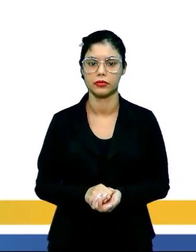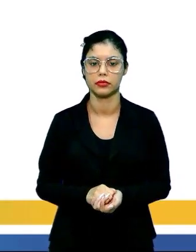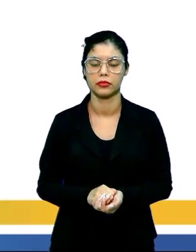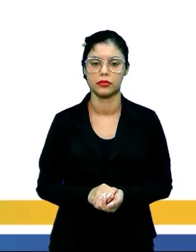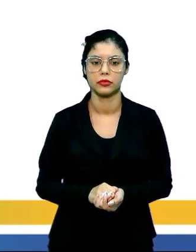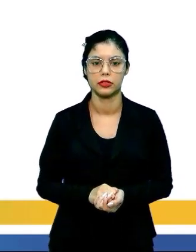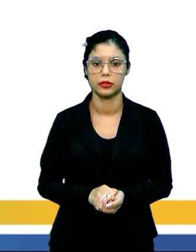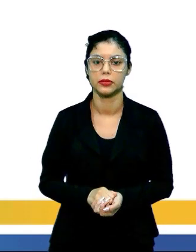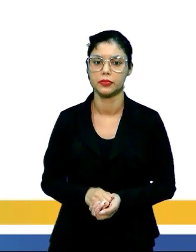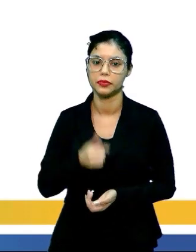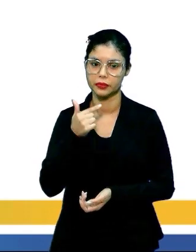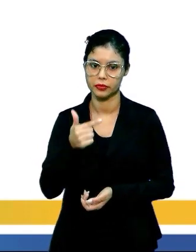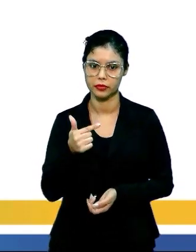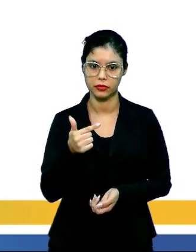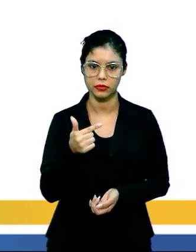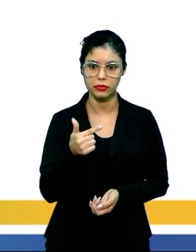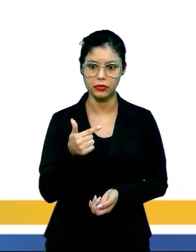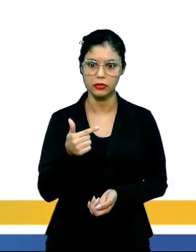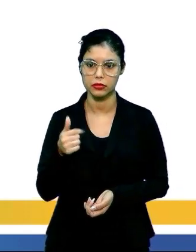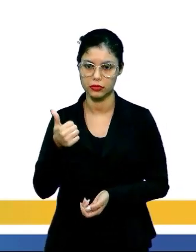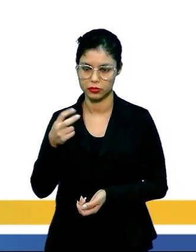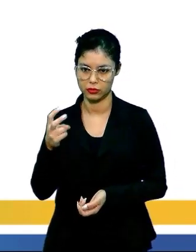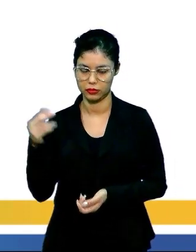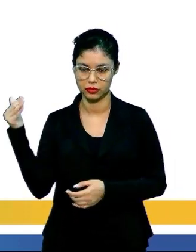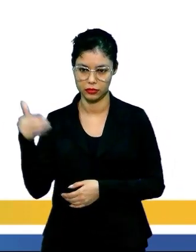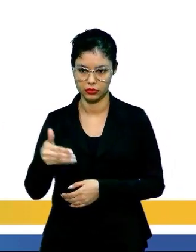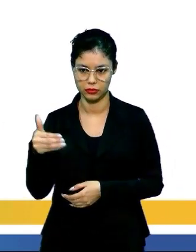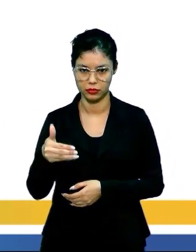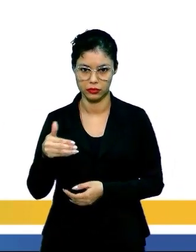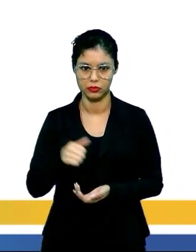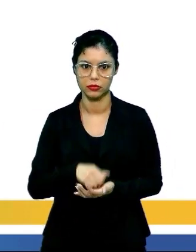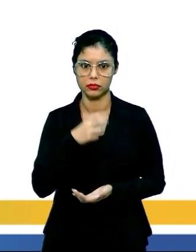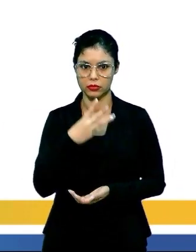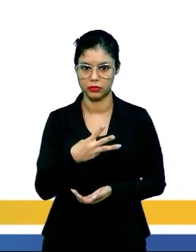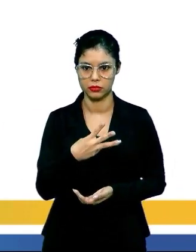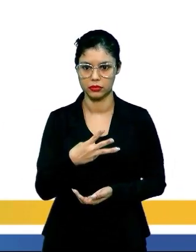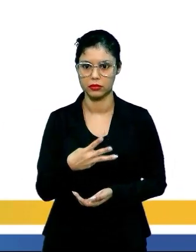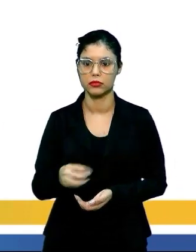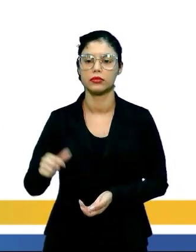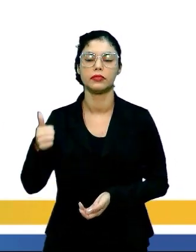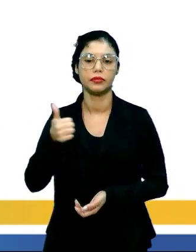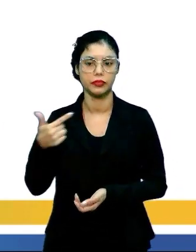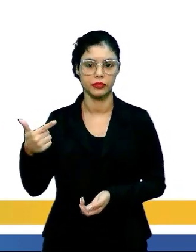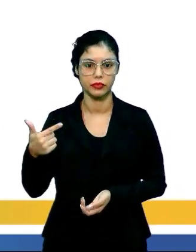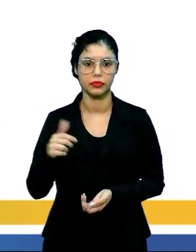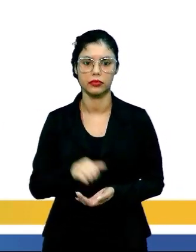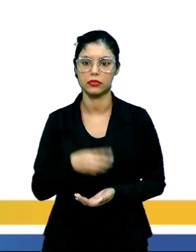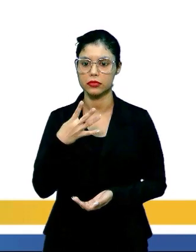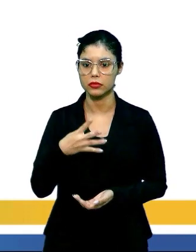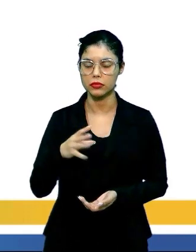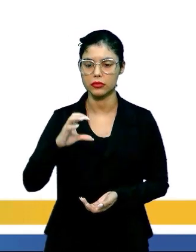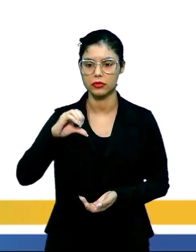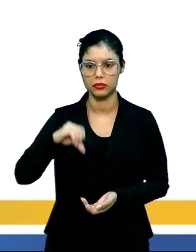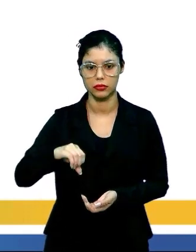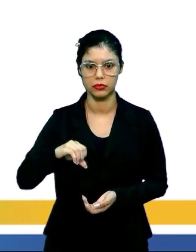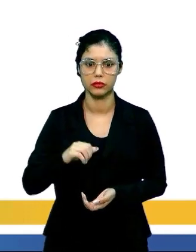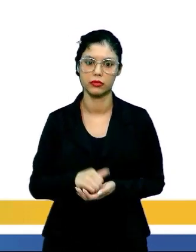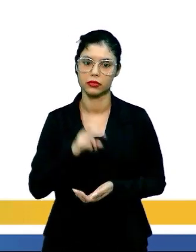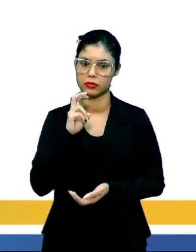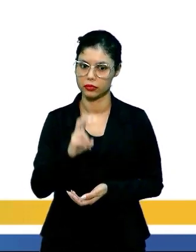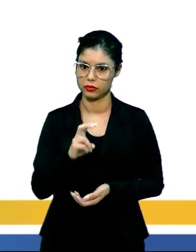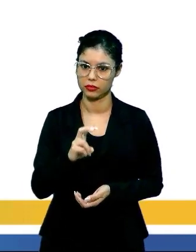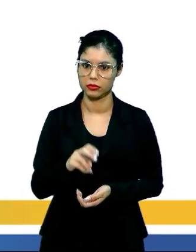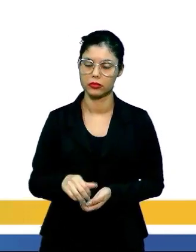tá? Em mínimos, 2 salários mínimos eu tenho 15 pessoas. 3 salários mínimos, 12. 4 salários mínimos,